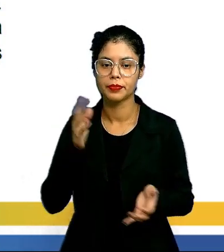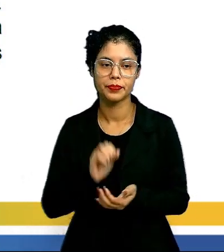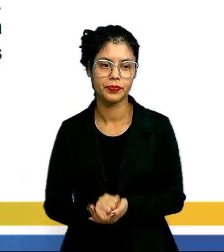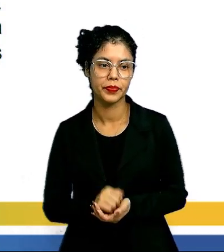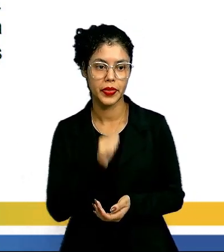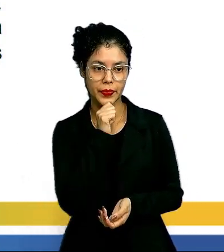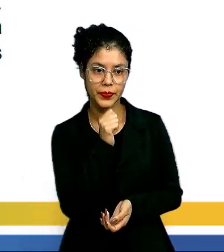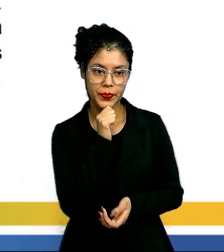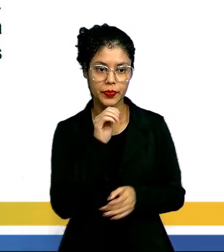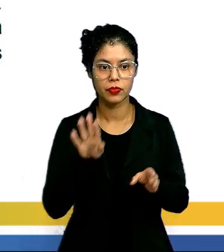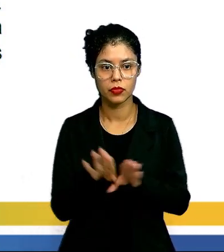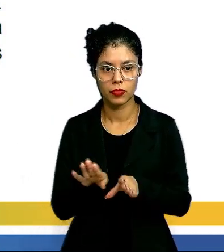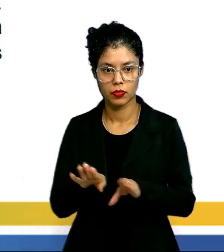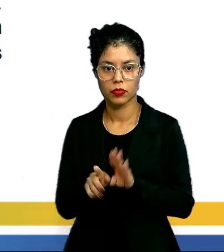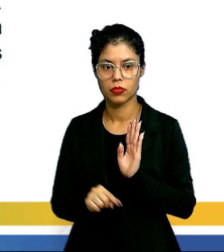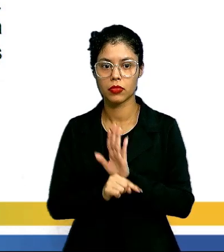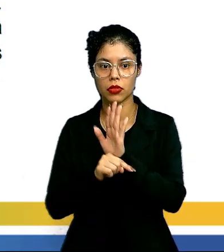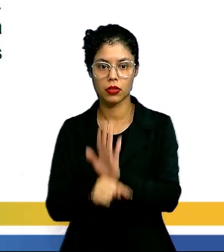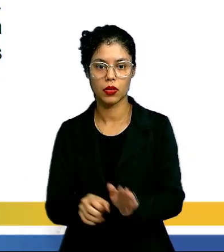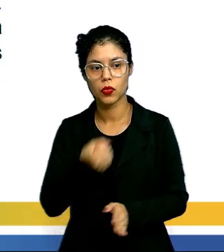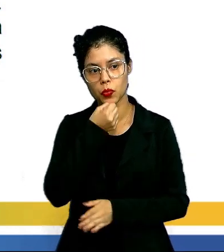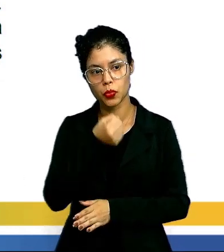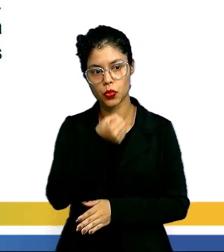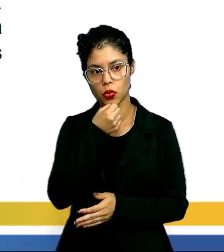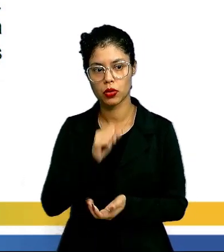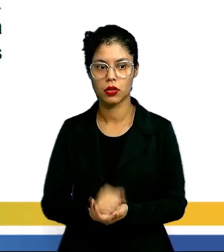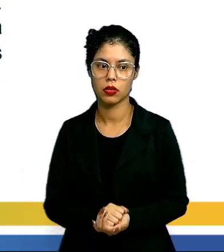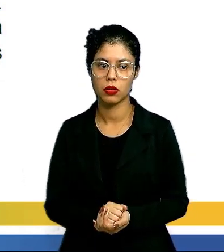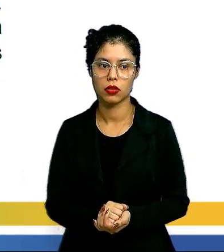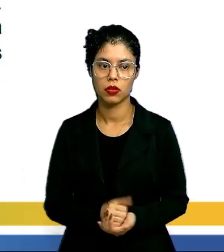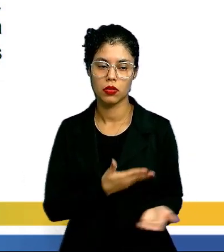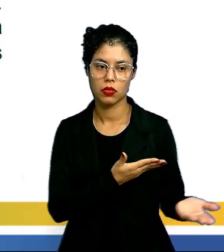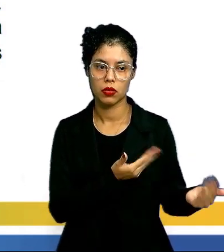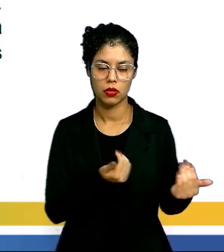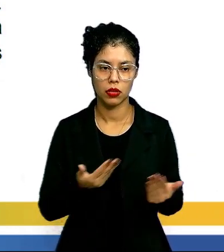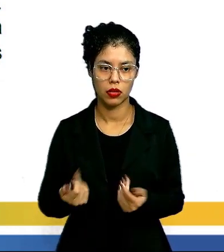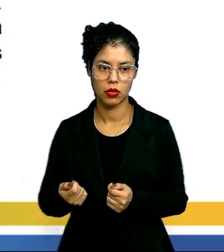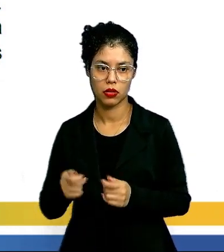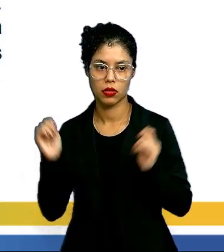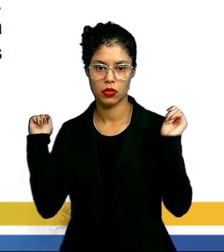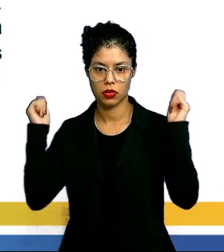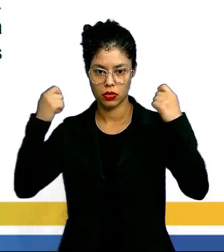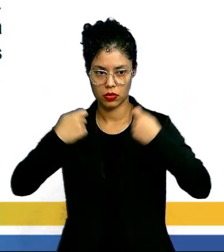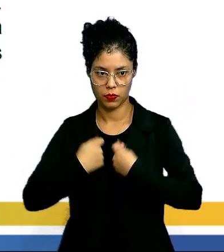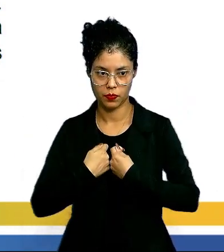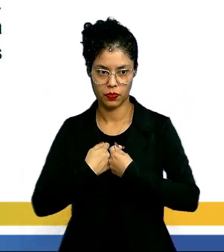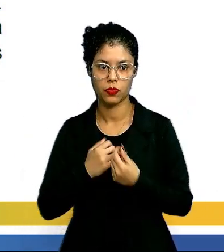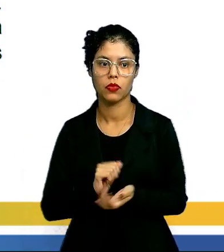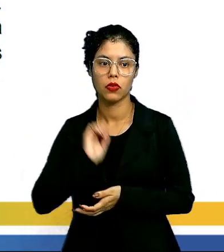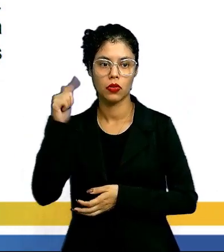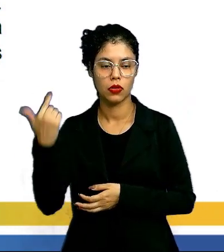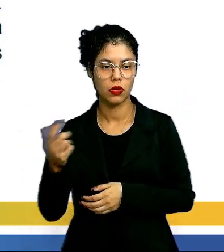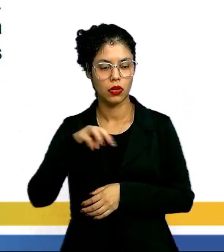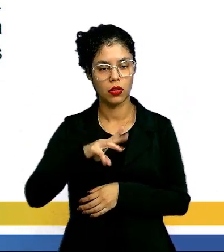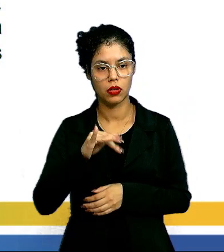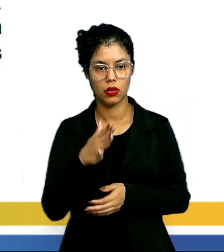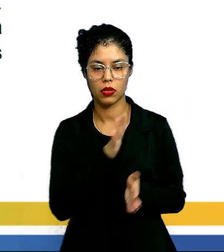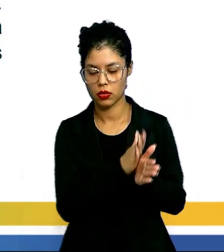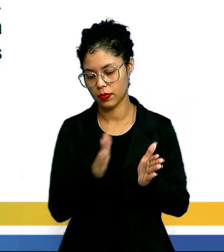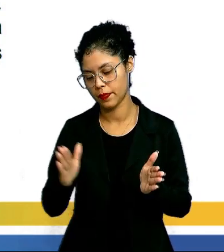dessas seções, apresenta sempre uma reportagem com a garota da capa e